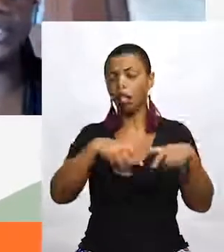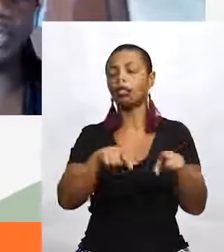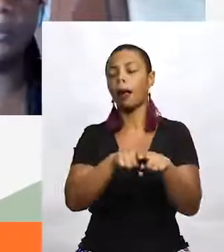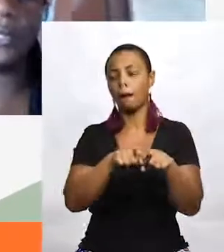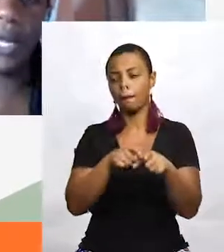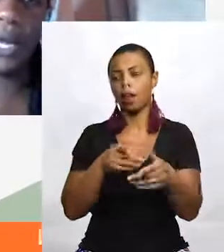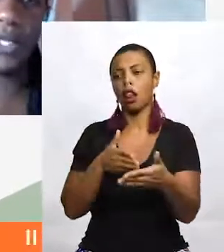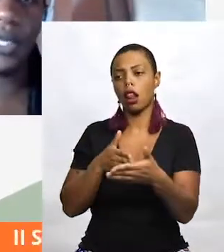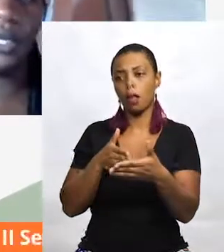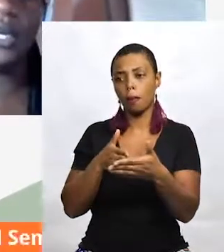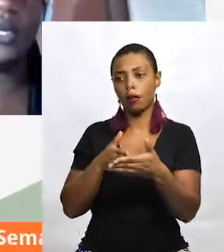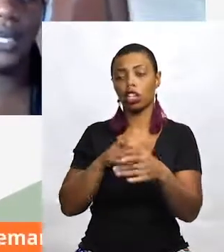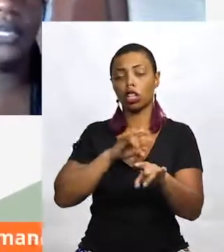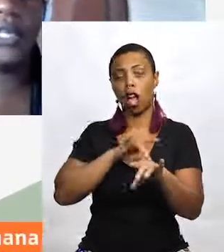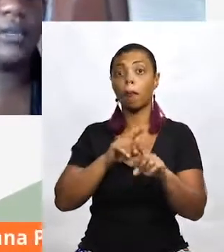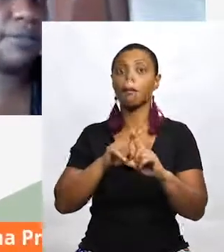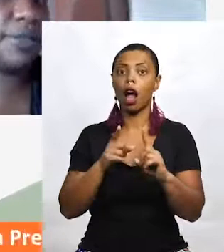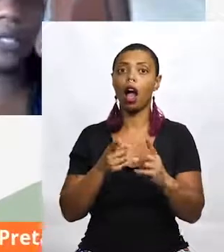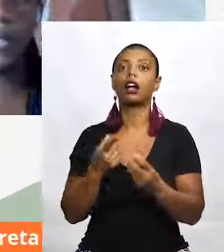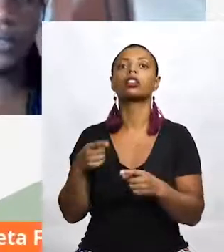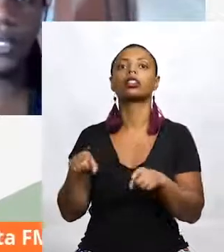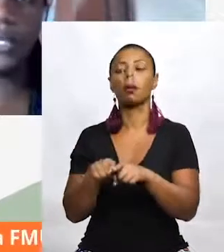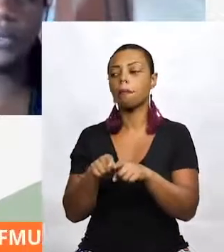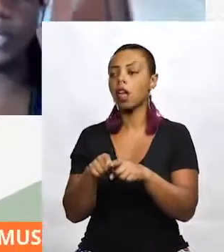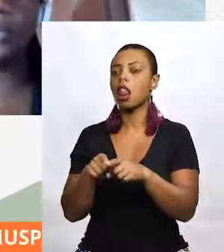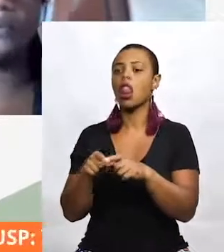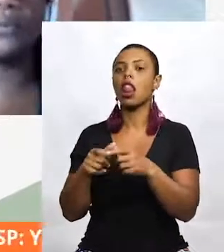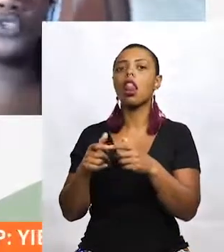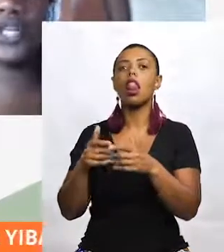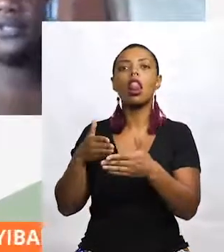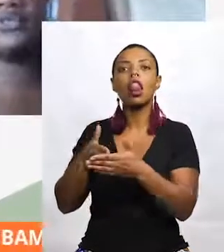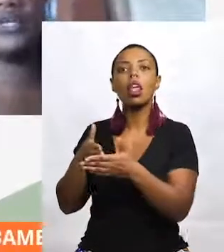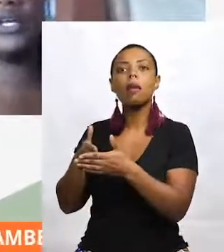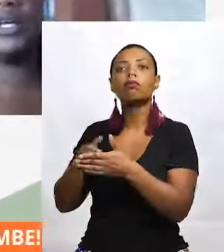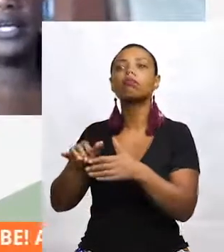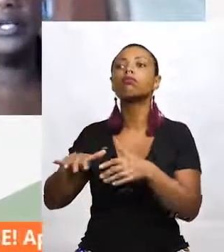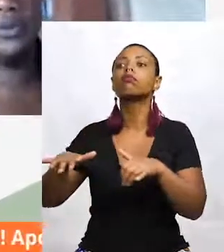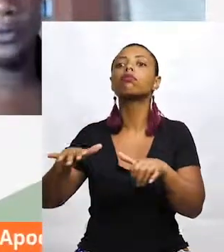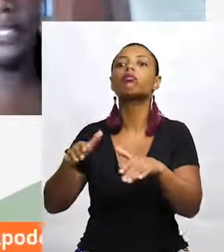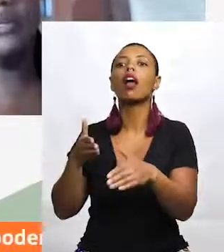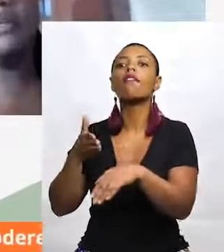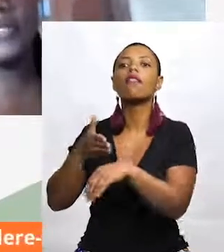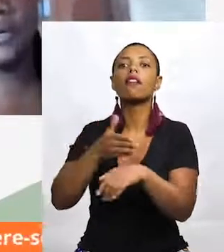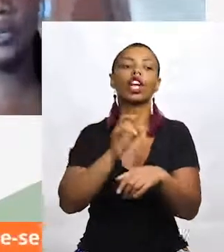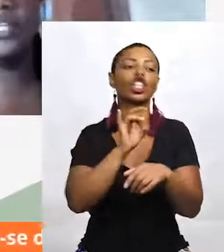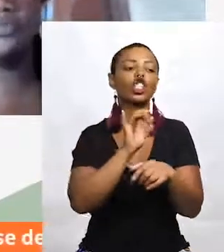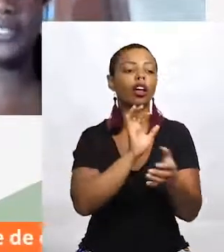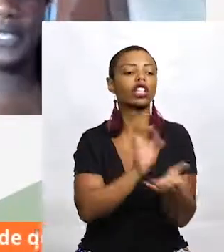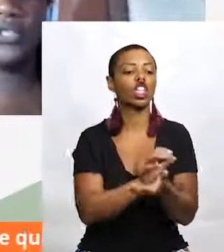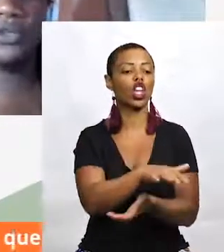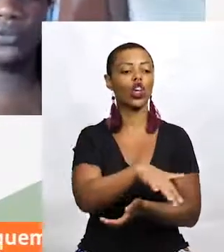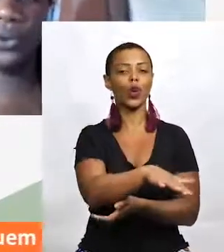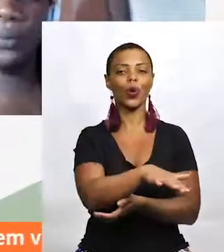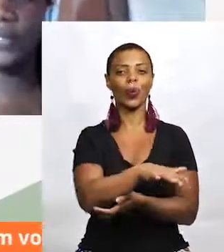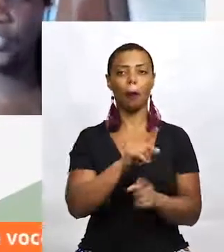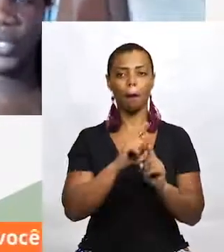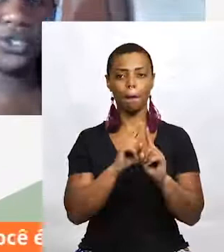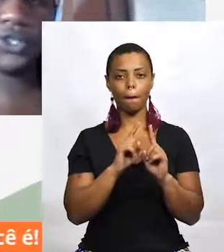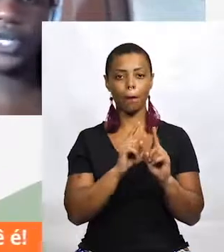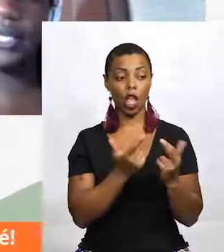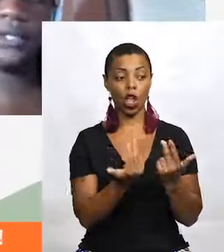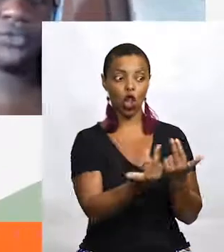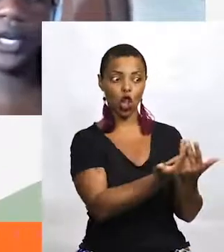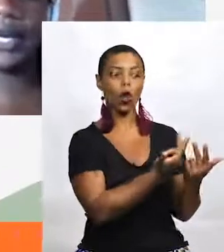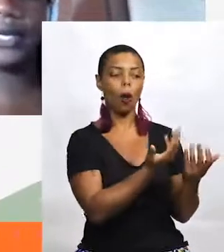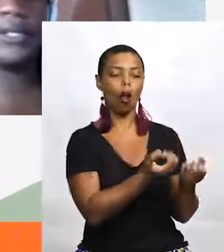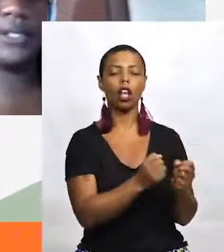tem os limites de abordagem, né, que são intrínsecos a grupos homogêneos. No momento em que você coloca a diversidade num grupo, seja